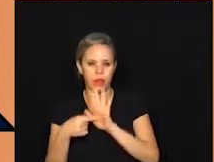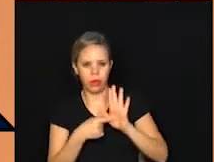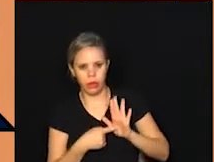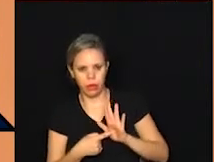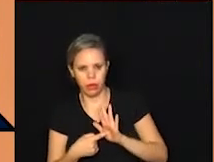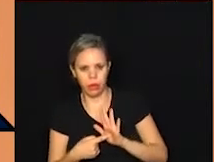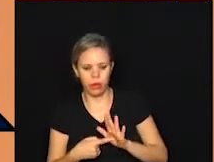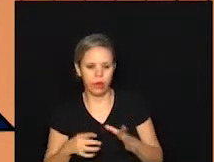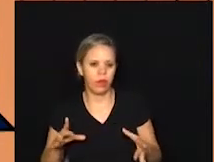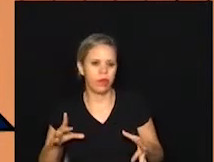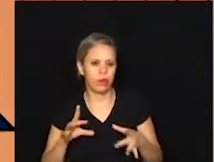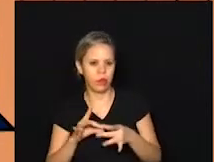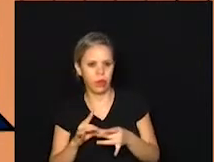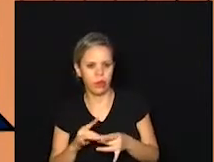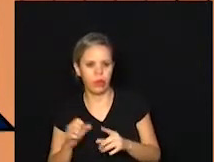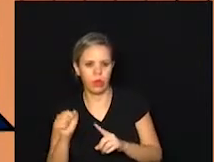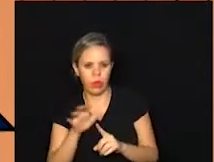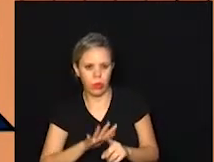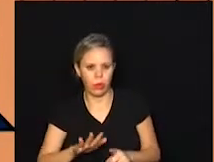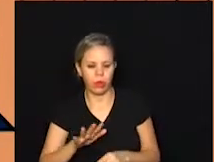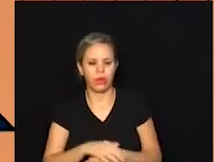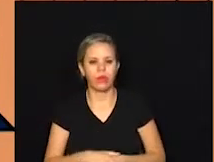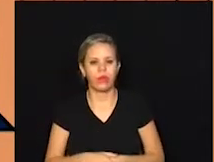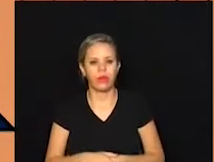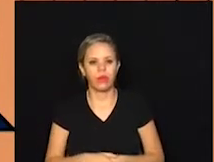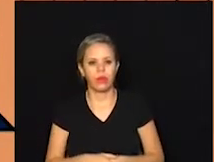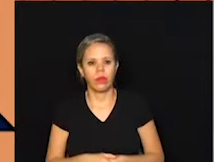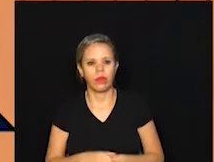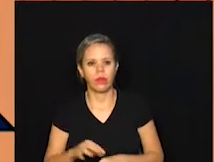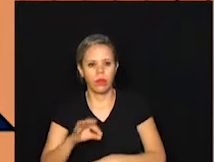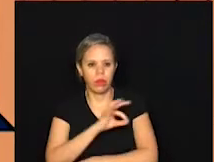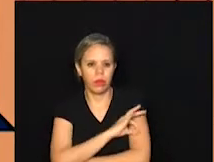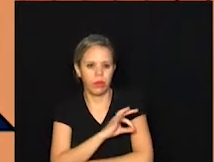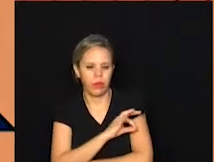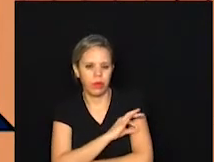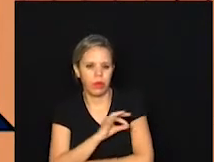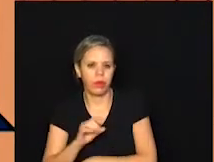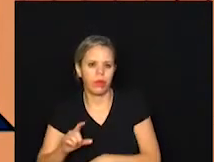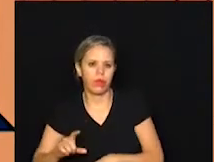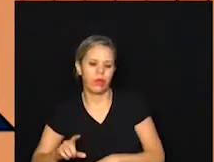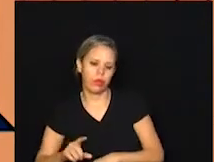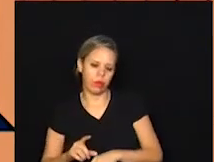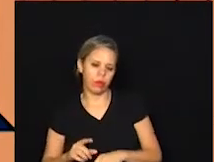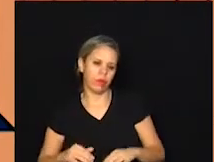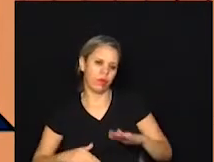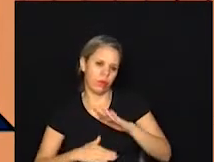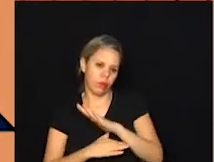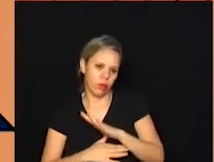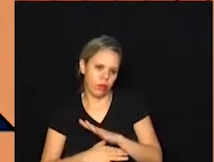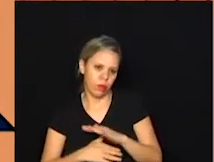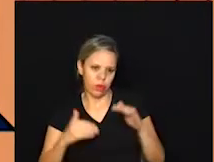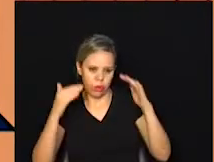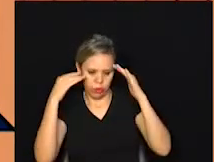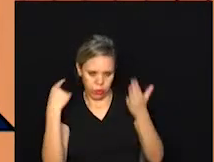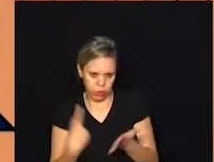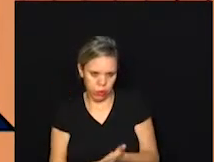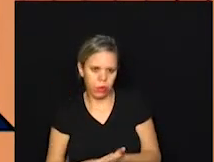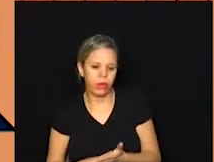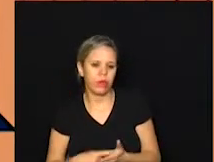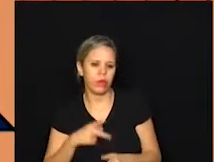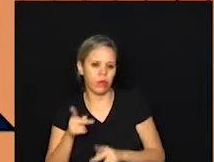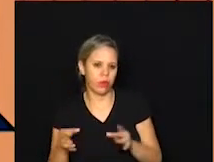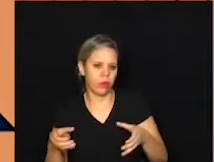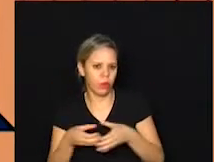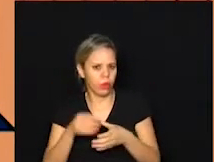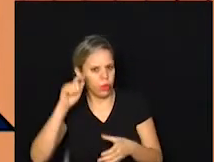essa parceria entre a sociedade civil, o executivo, o legislativo, o comprometimento nosso com a comunidade